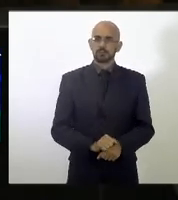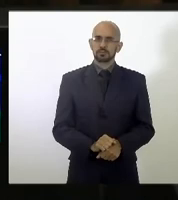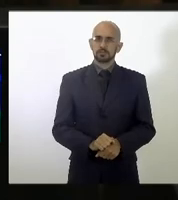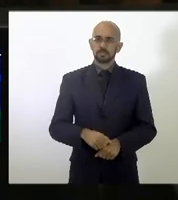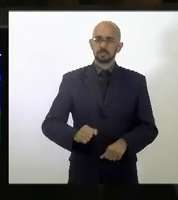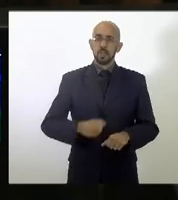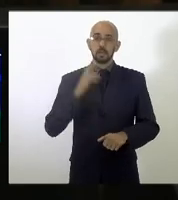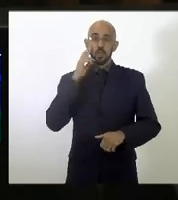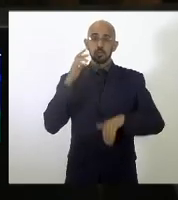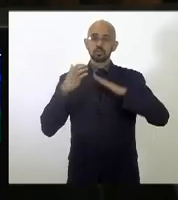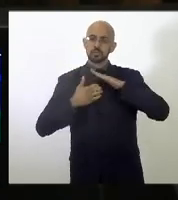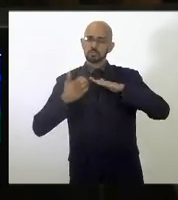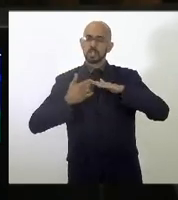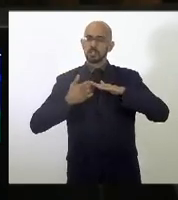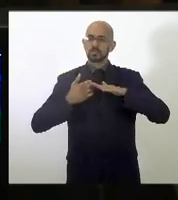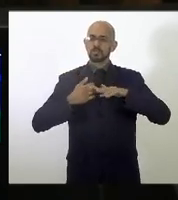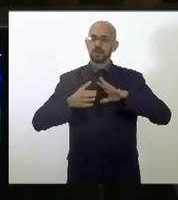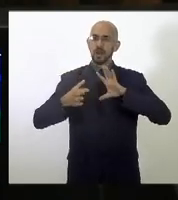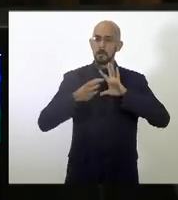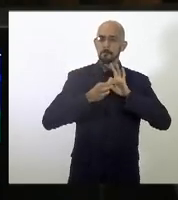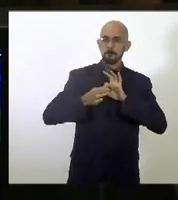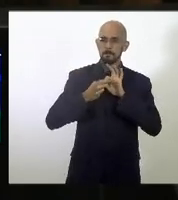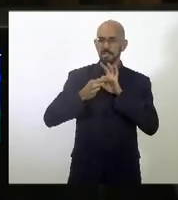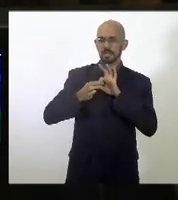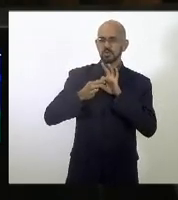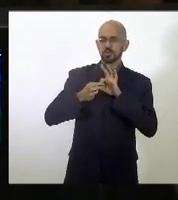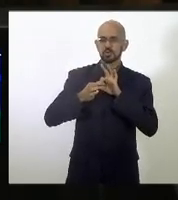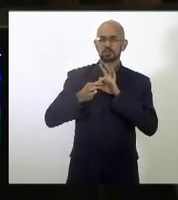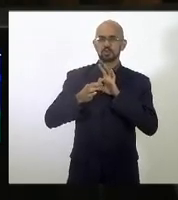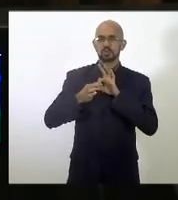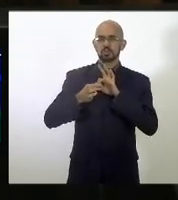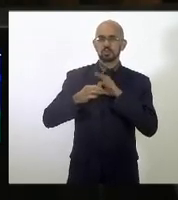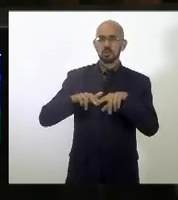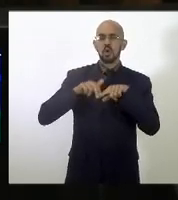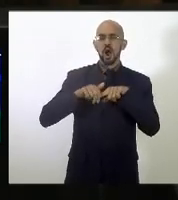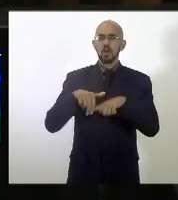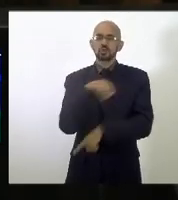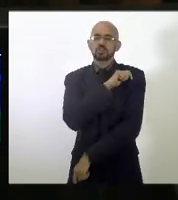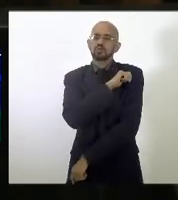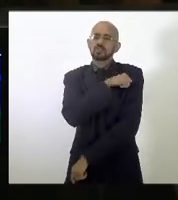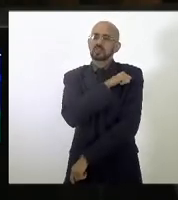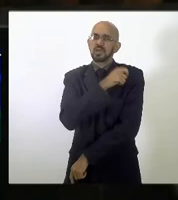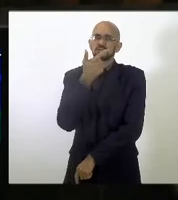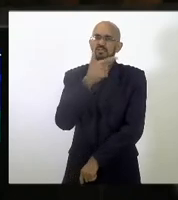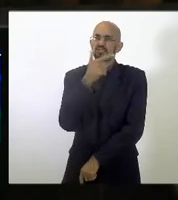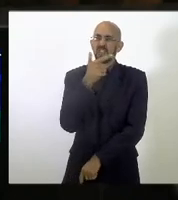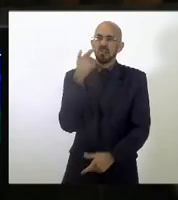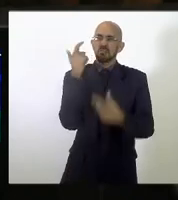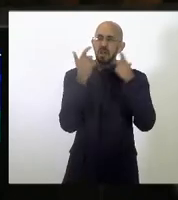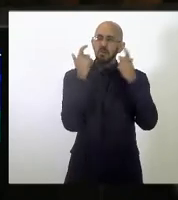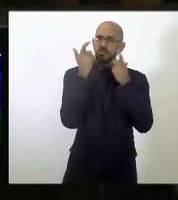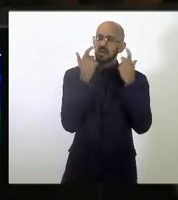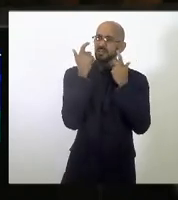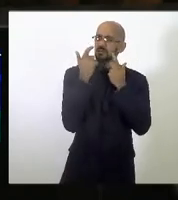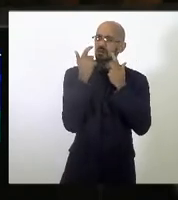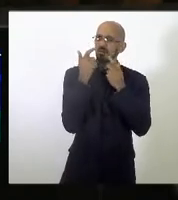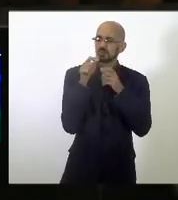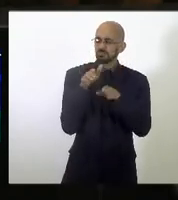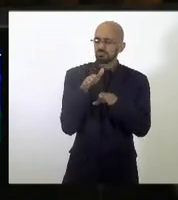Empreendedores que ficaram reféns de fiscais que não estão preocupados em